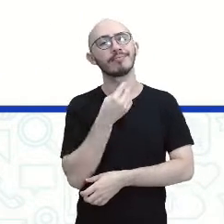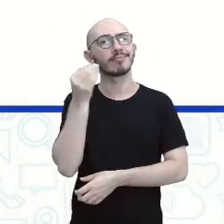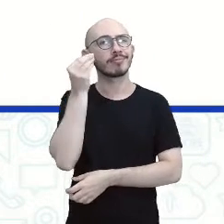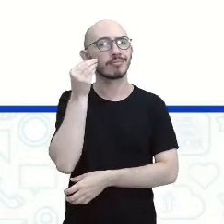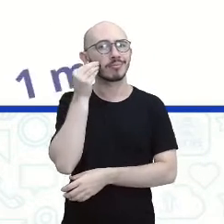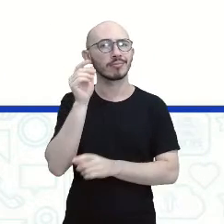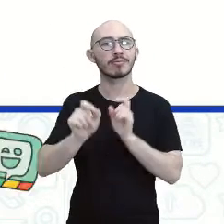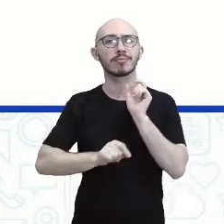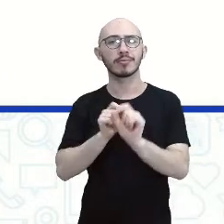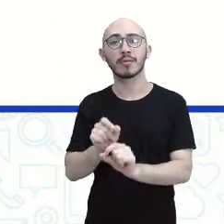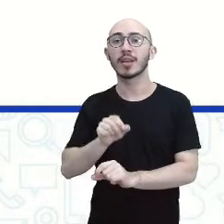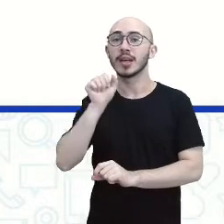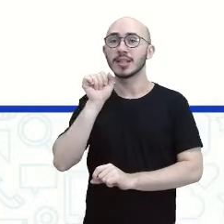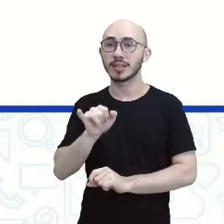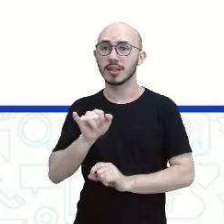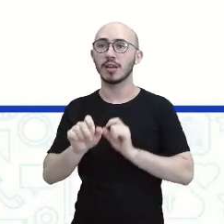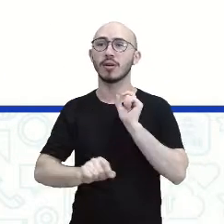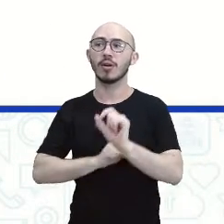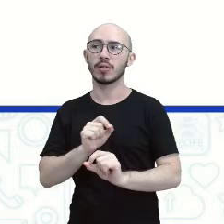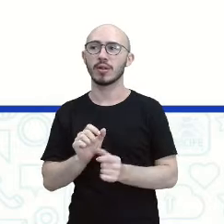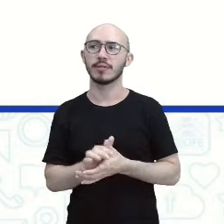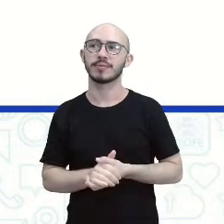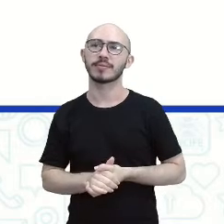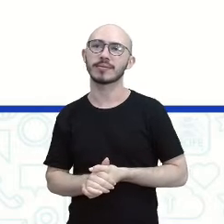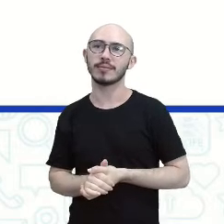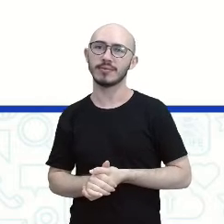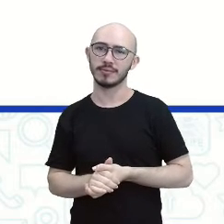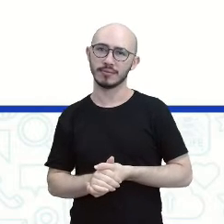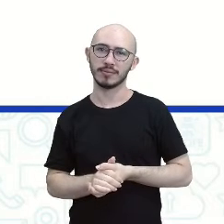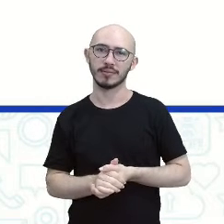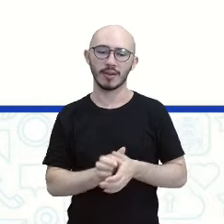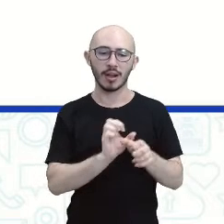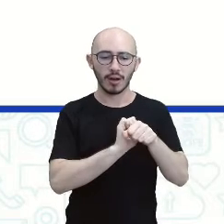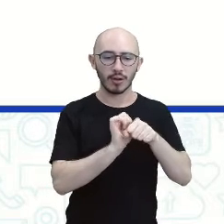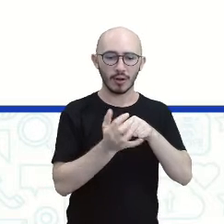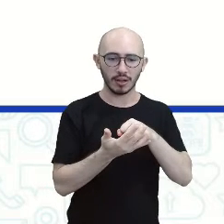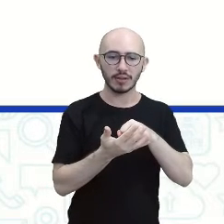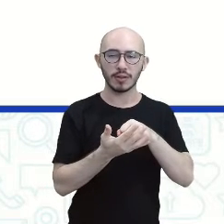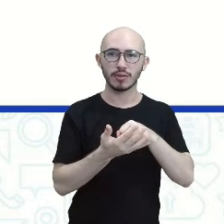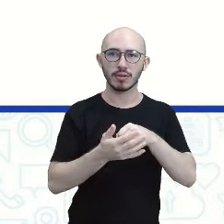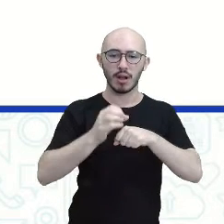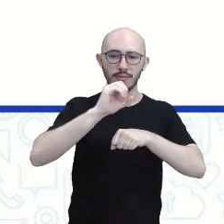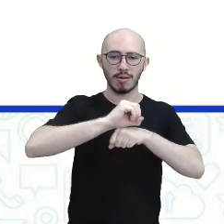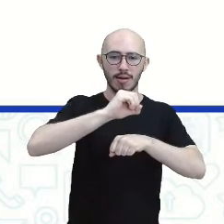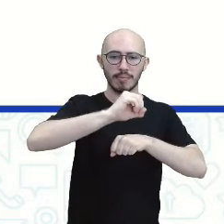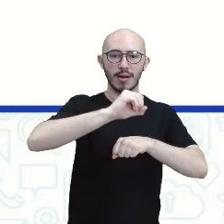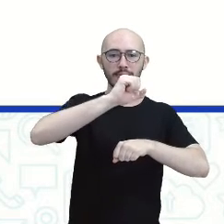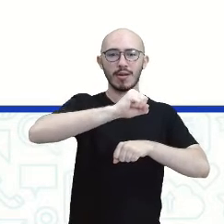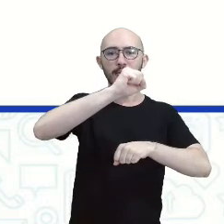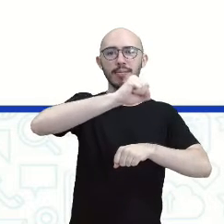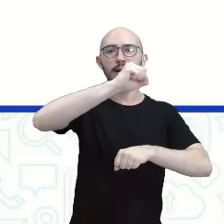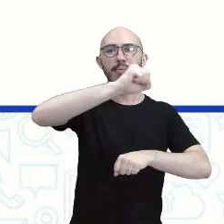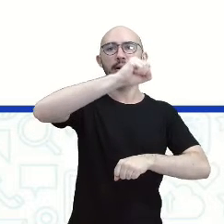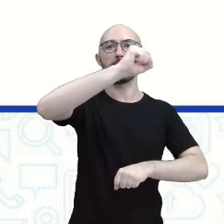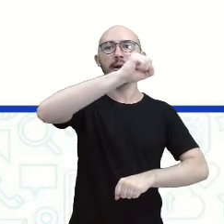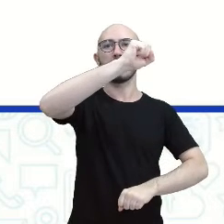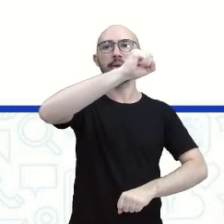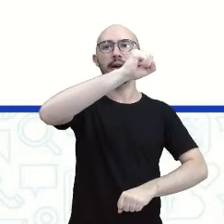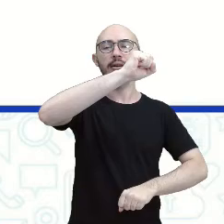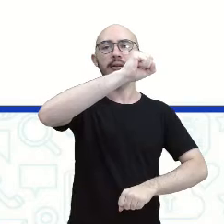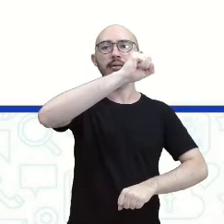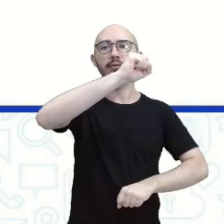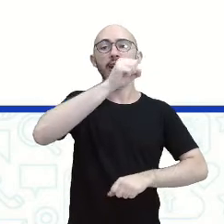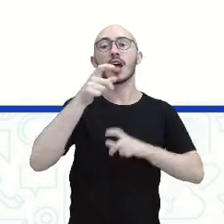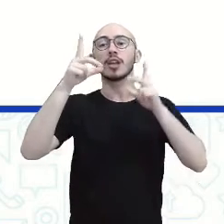é o seguinte, se eu for empilhando um coronavírus em cima do outro, quantos coronavírus, vamos dizer assim, vai ser do chão até a